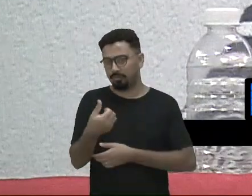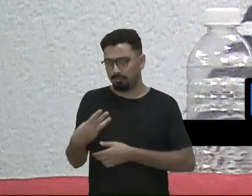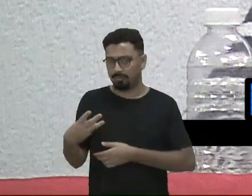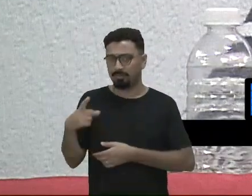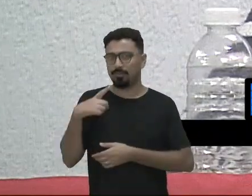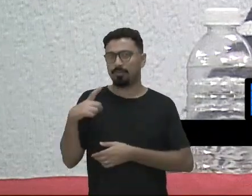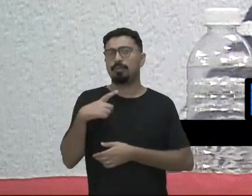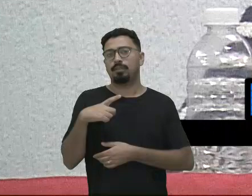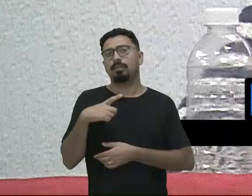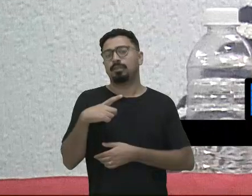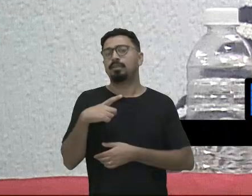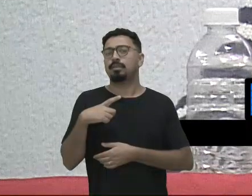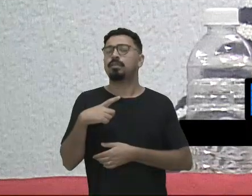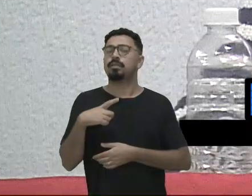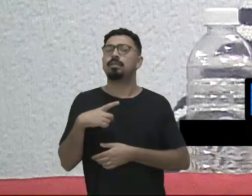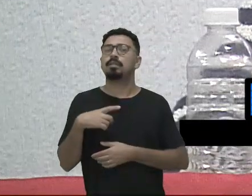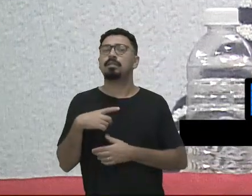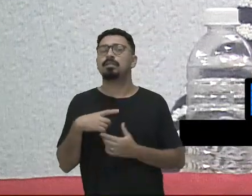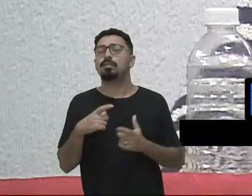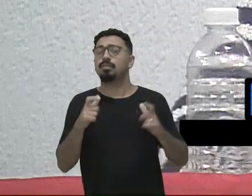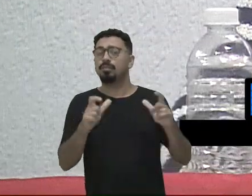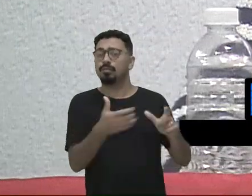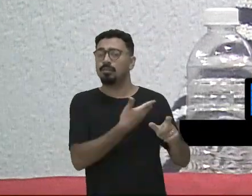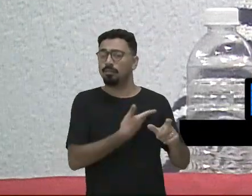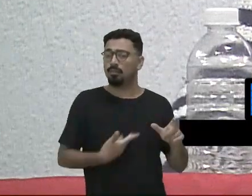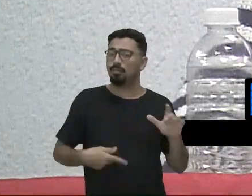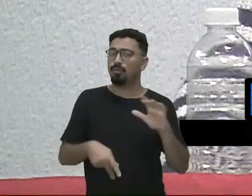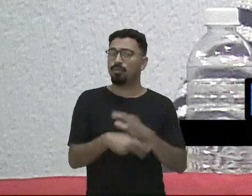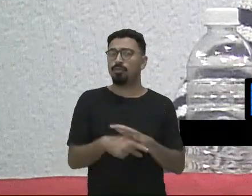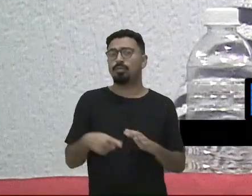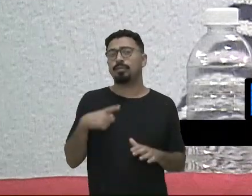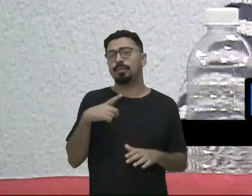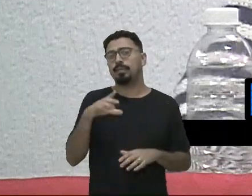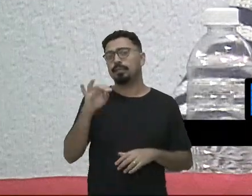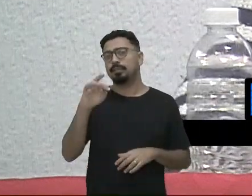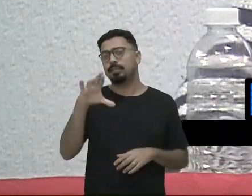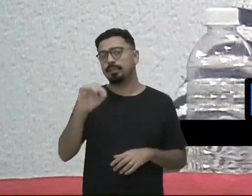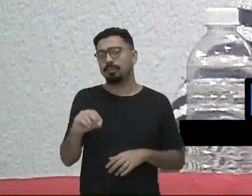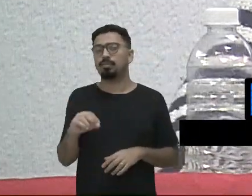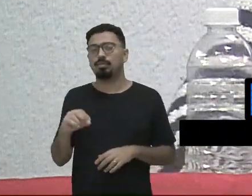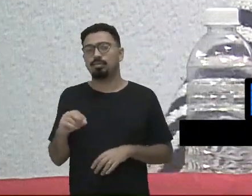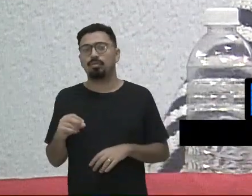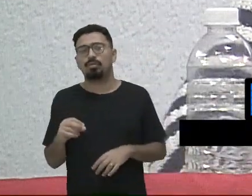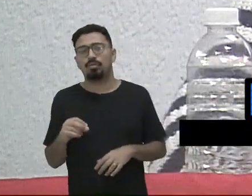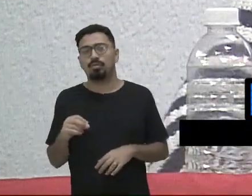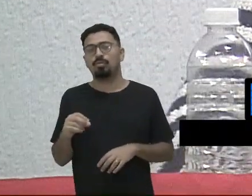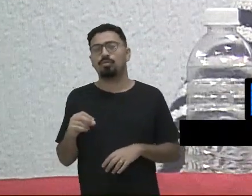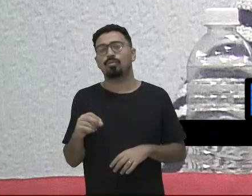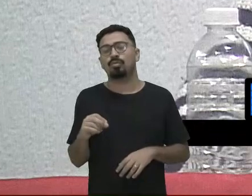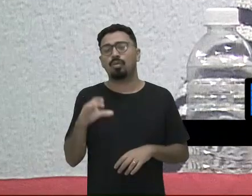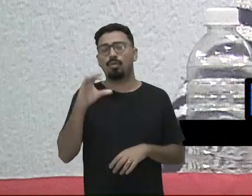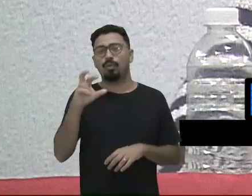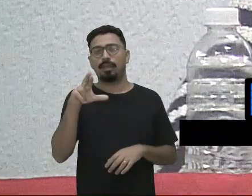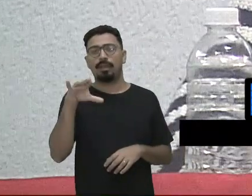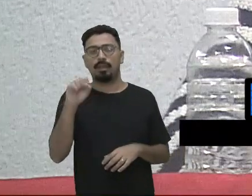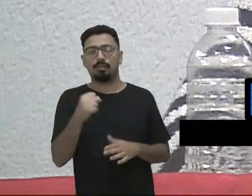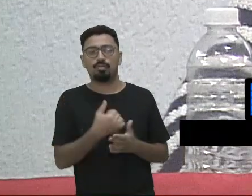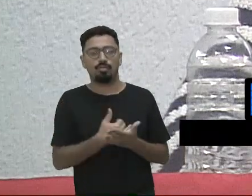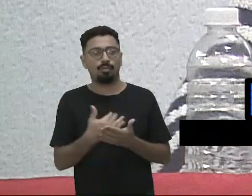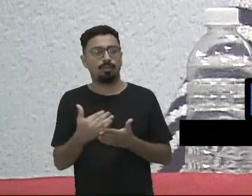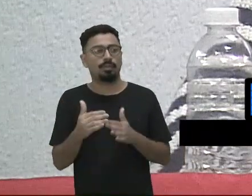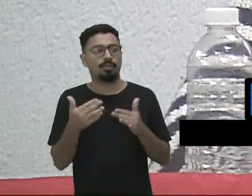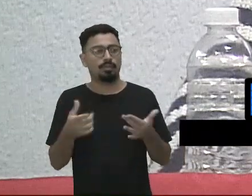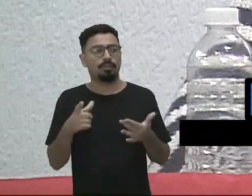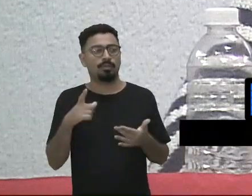primeiros equipamentos públicos de assistência, primeiros centros de referência de assistência social, né, os CRAS. Depois a gente tem em